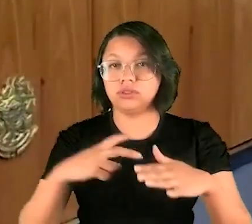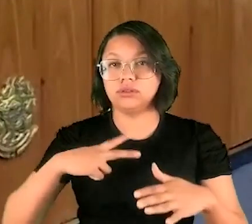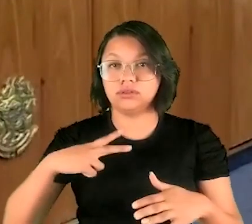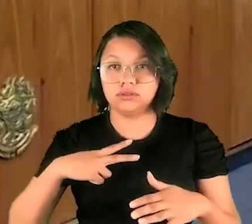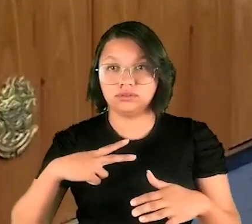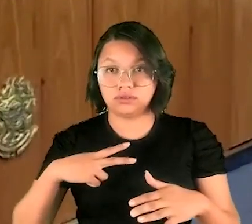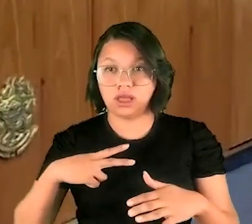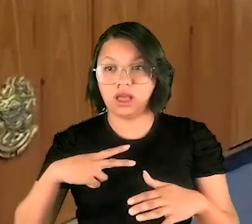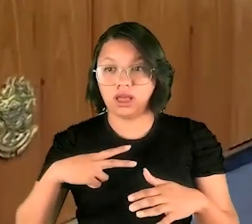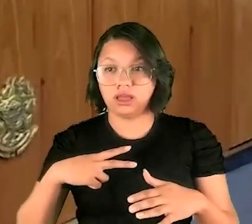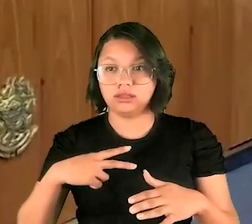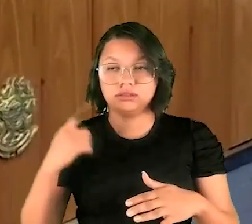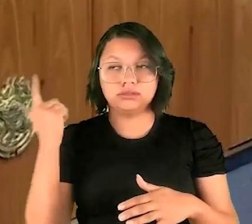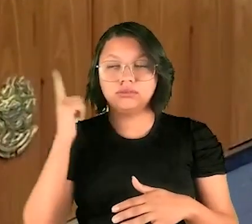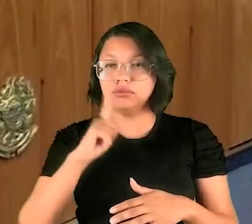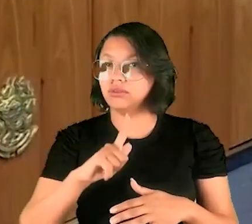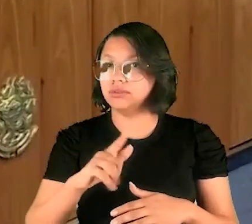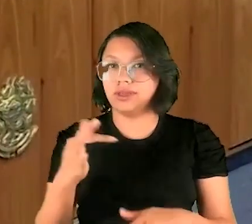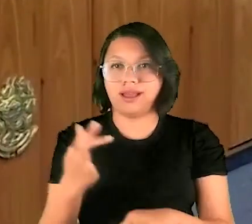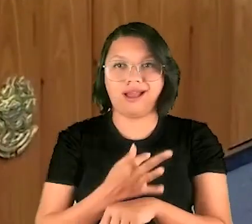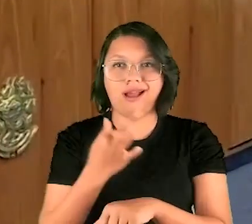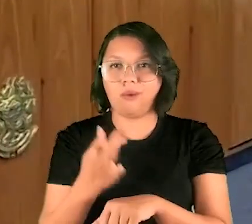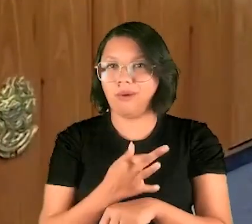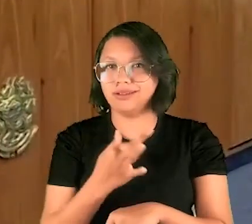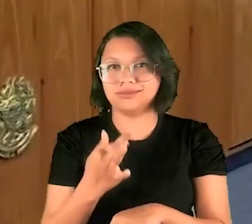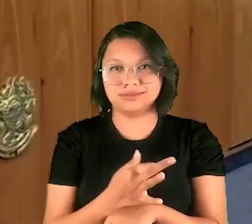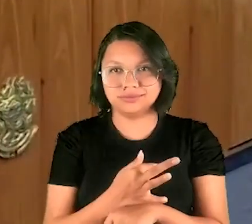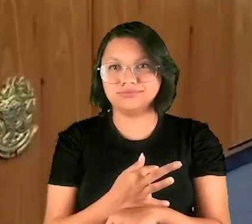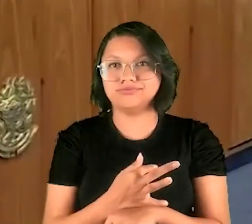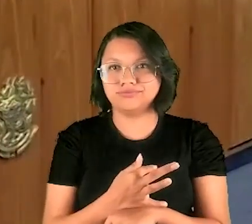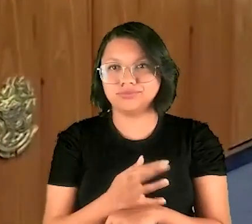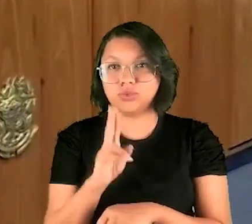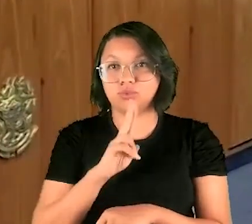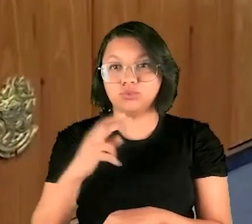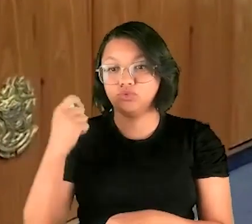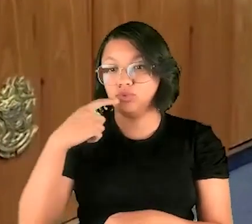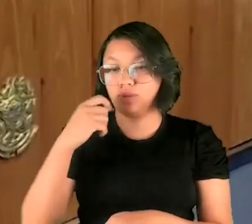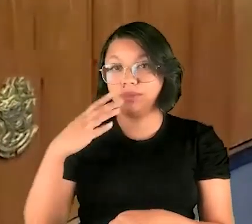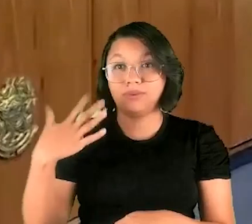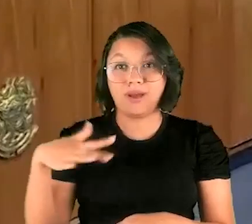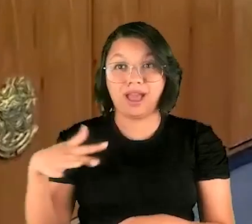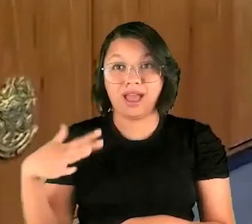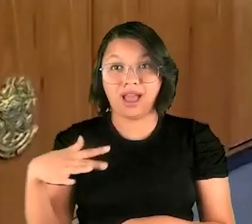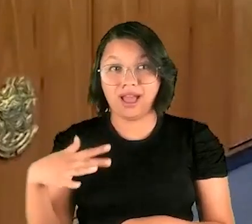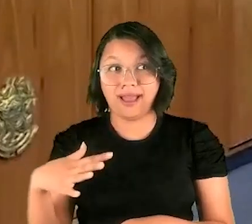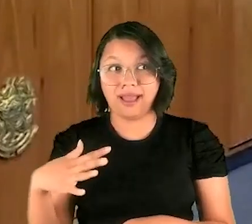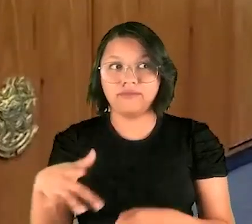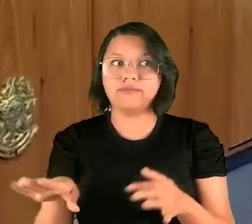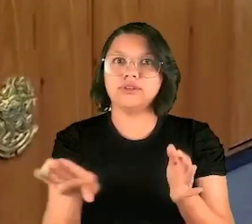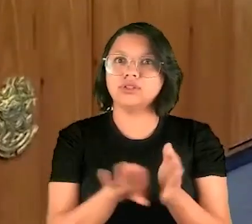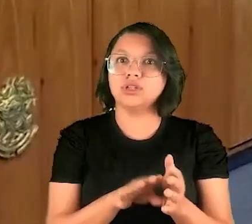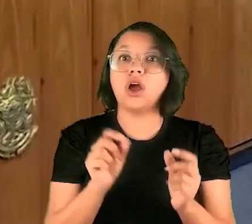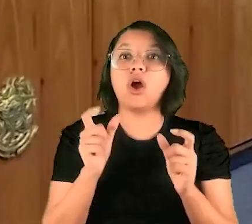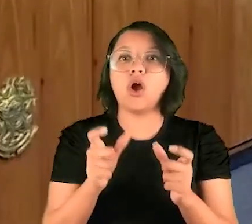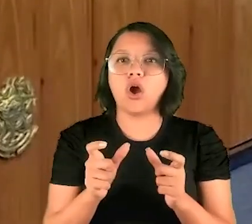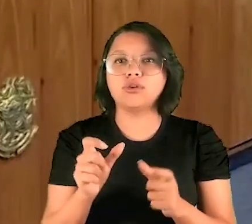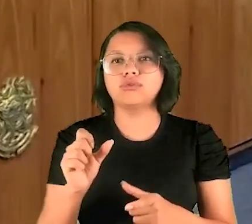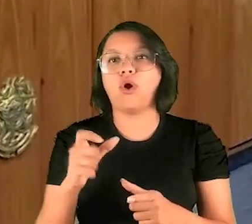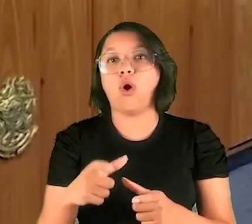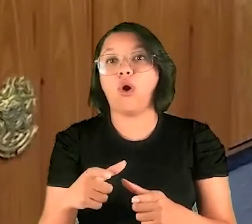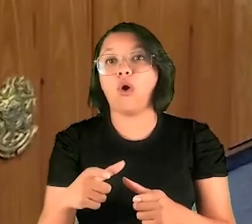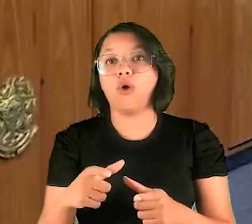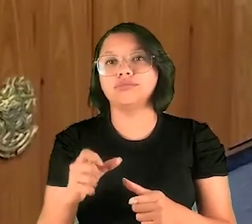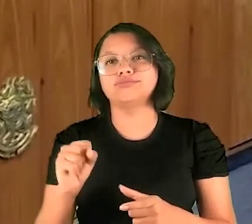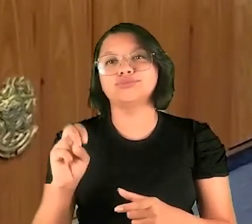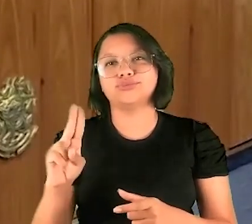Carticel. Não tem estoque de caixa para sustentar. Isso vai acabar vindo para o SUS, né?